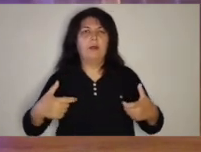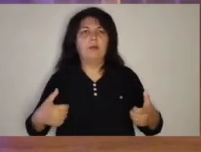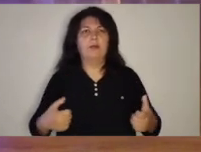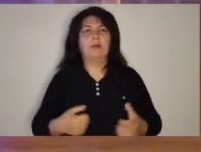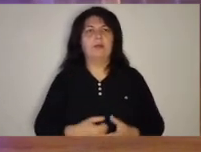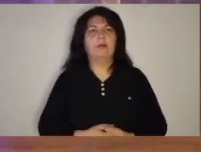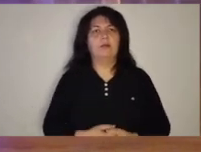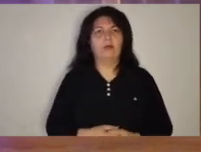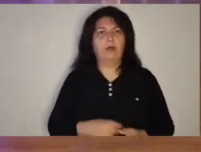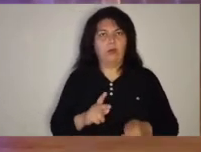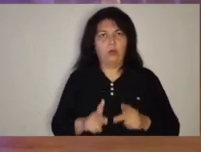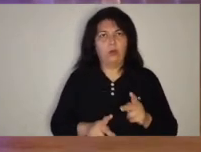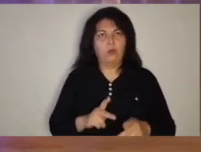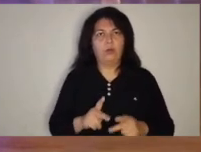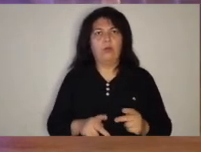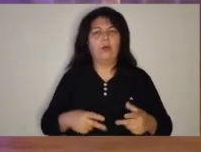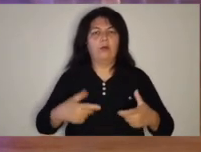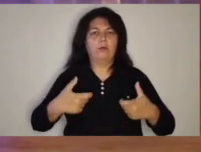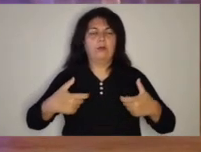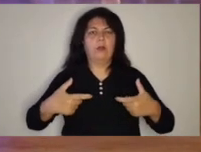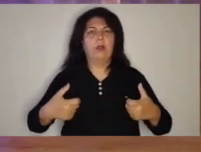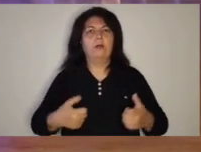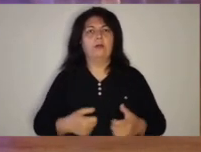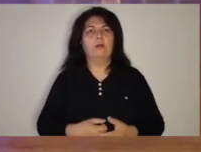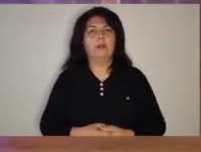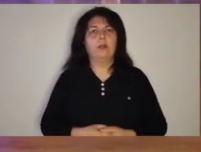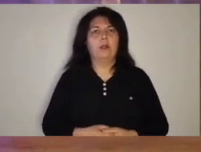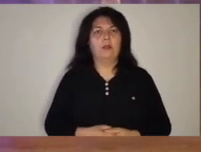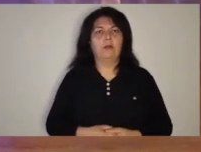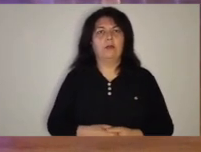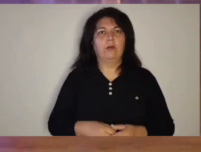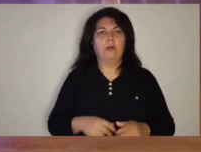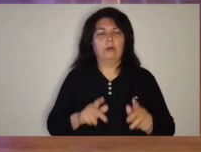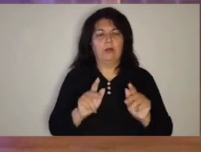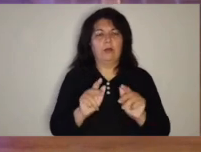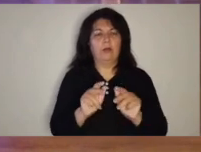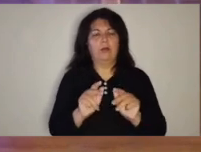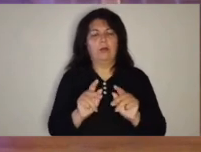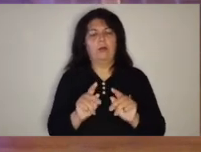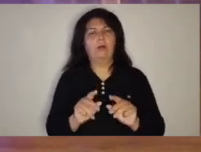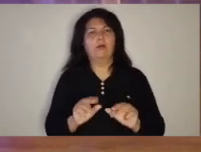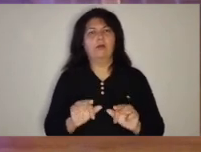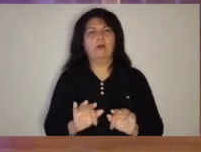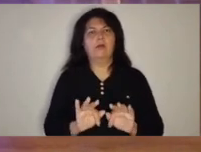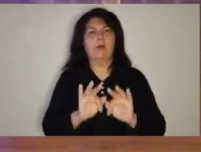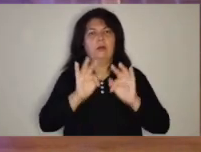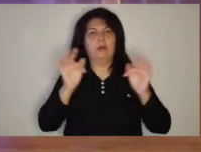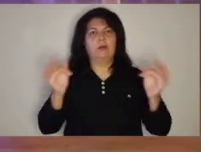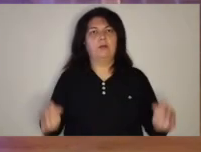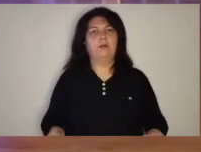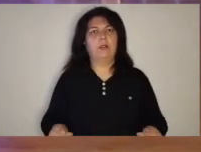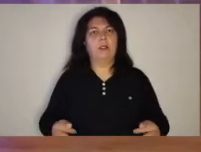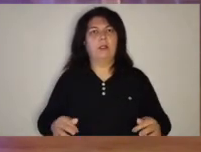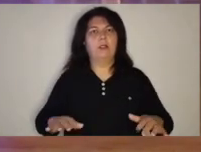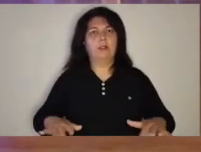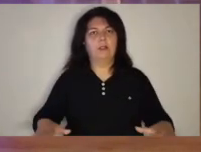filisteus. E aí, irmãos, quando eles viram que a luta, a batalha estava sendo o quê? Perdida, alguém teve